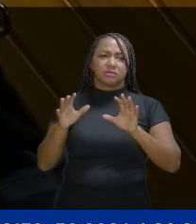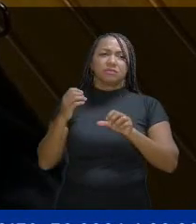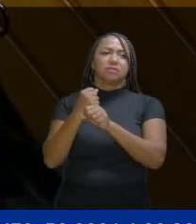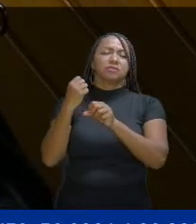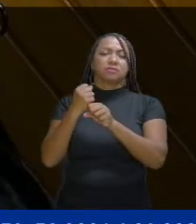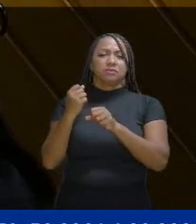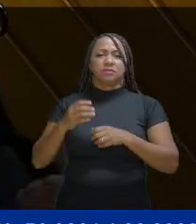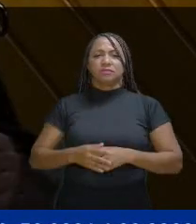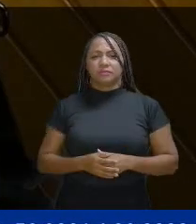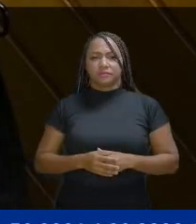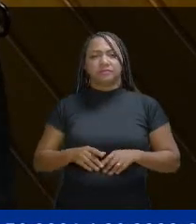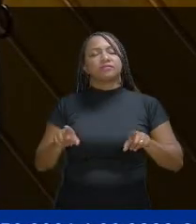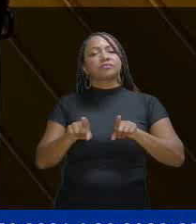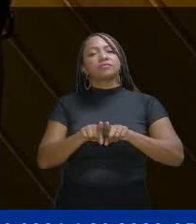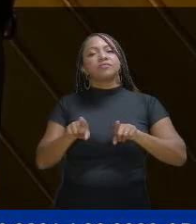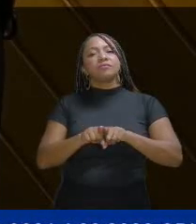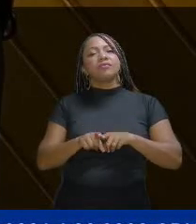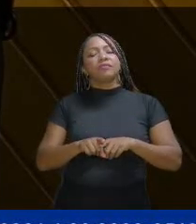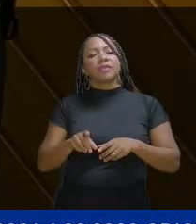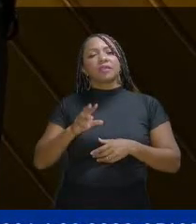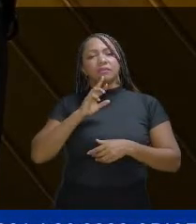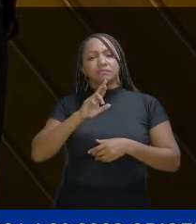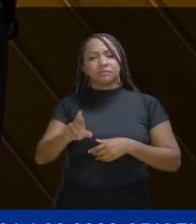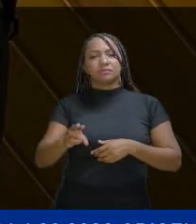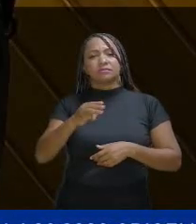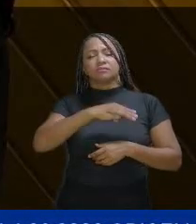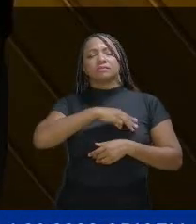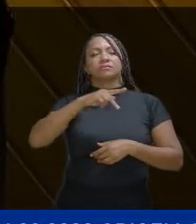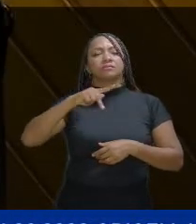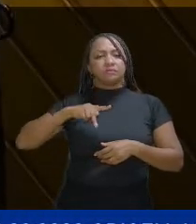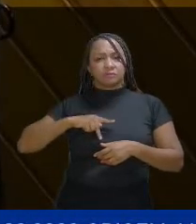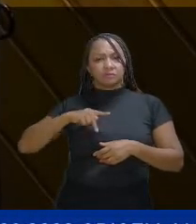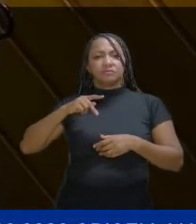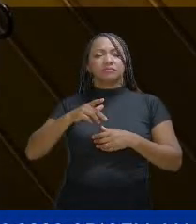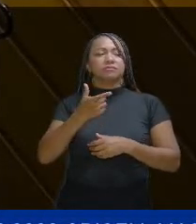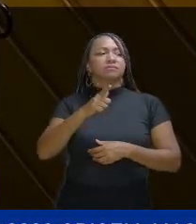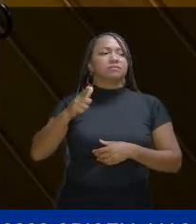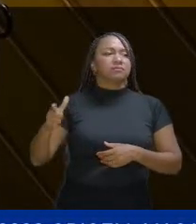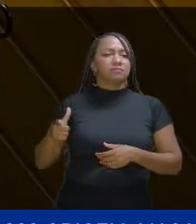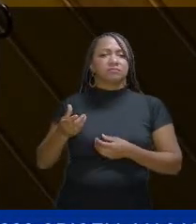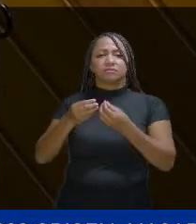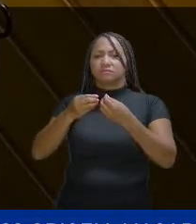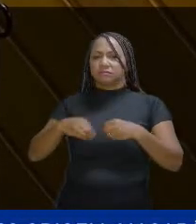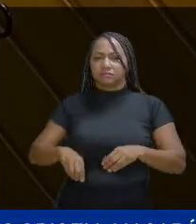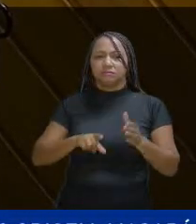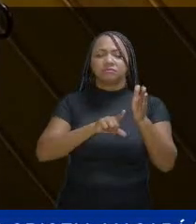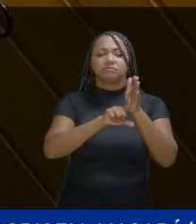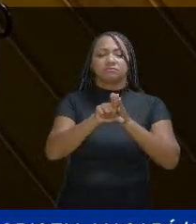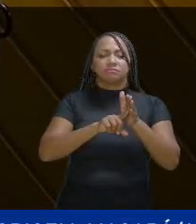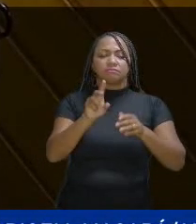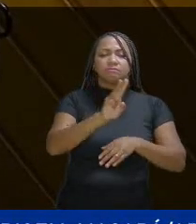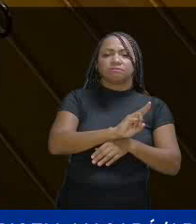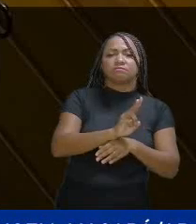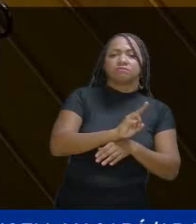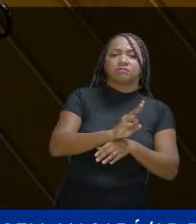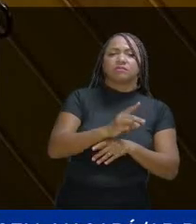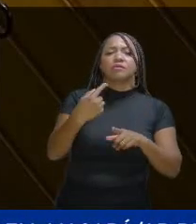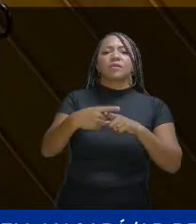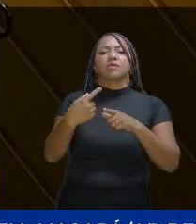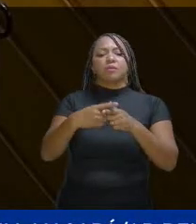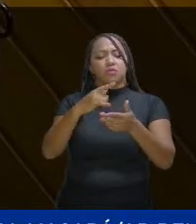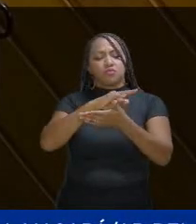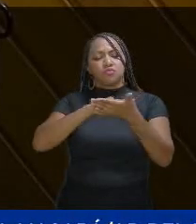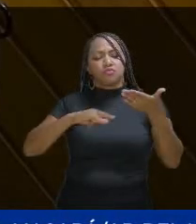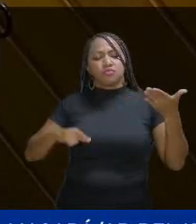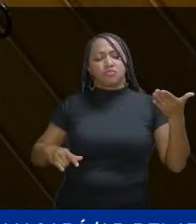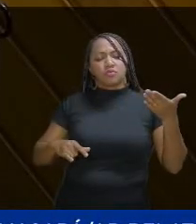contas. Além das razões expostas pelo Ministério Público Eleitoral, observo que não há prejuízo à fiscalização, pois o extrato bancário